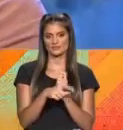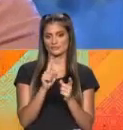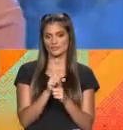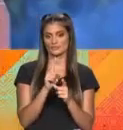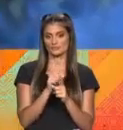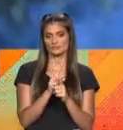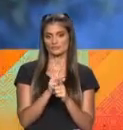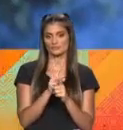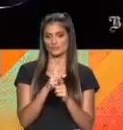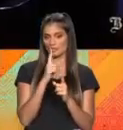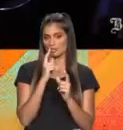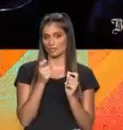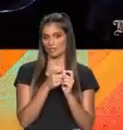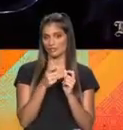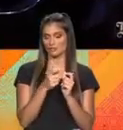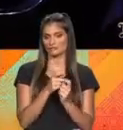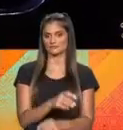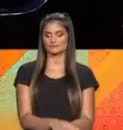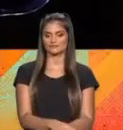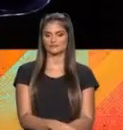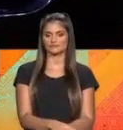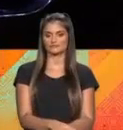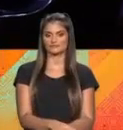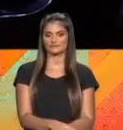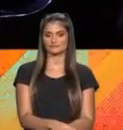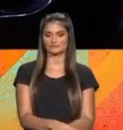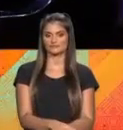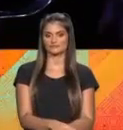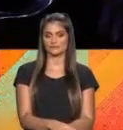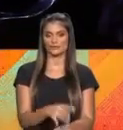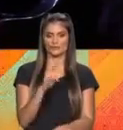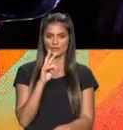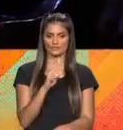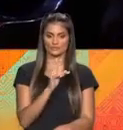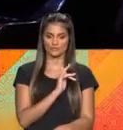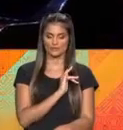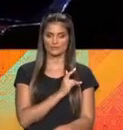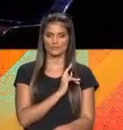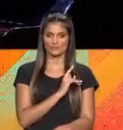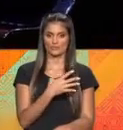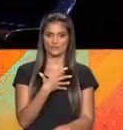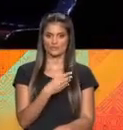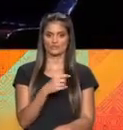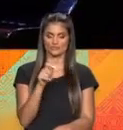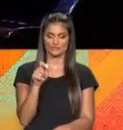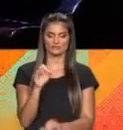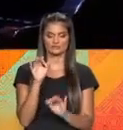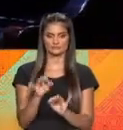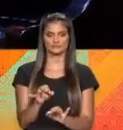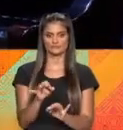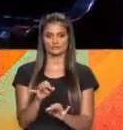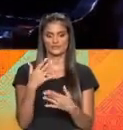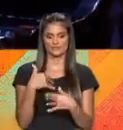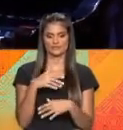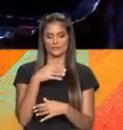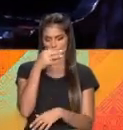seja pequena. Oh, para ele com amor, gosto dele sério e vestido